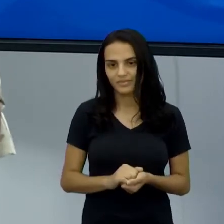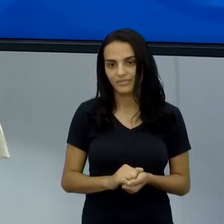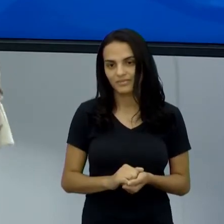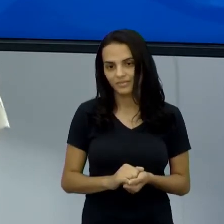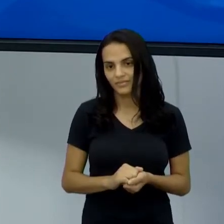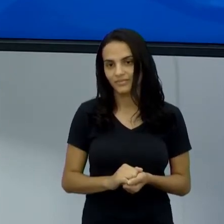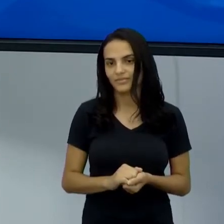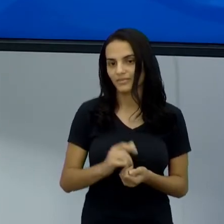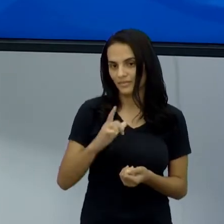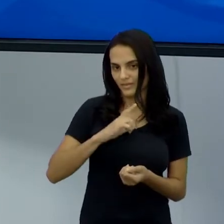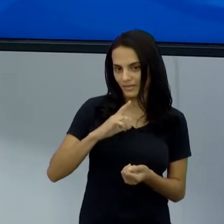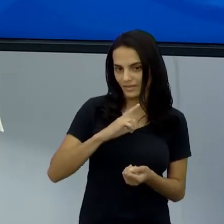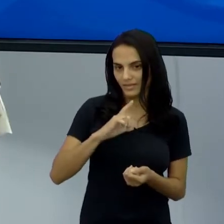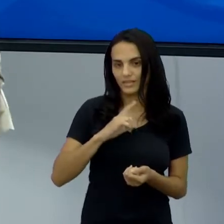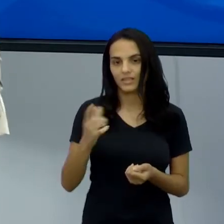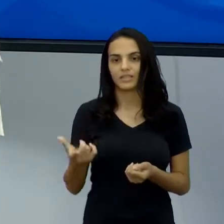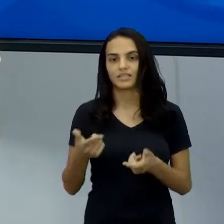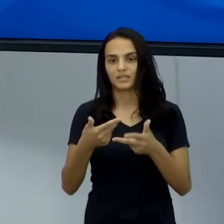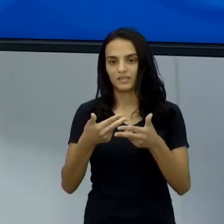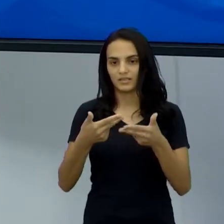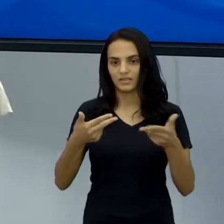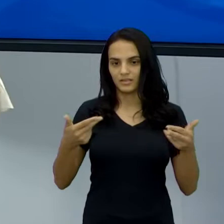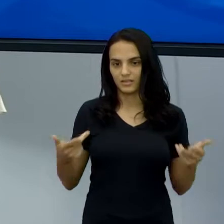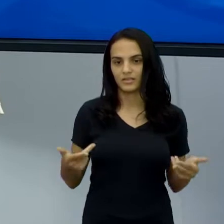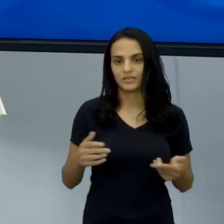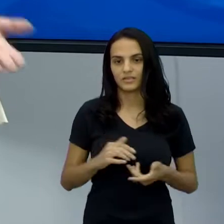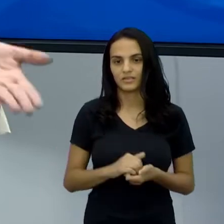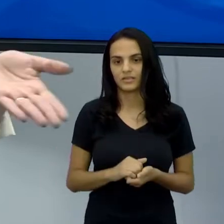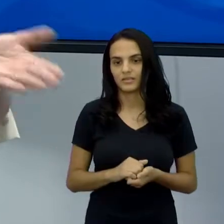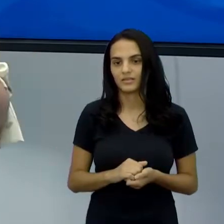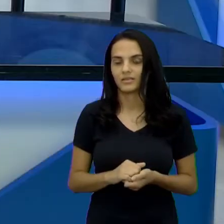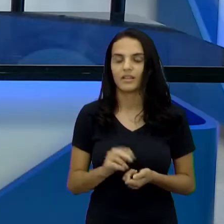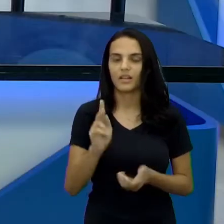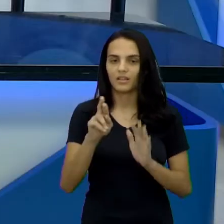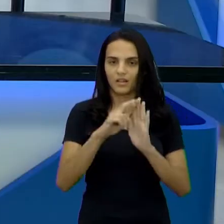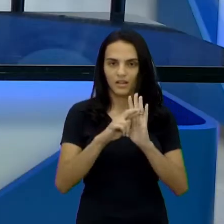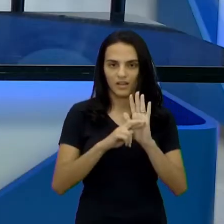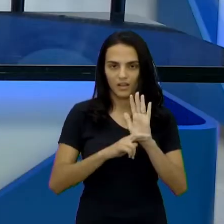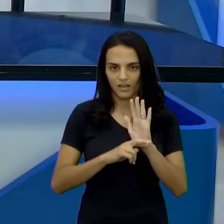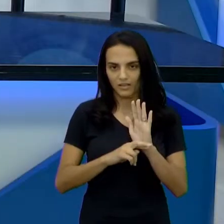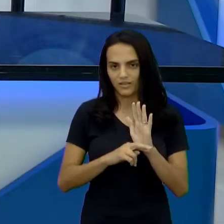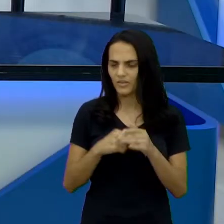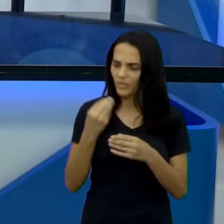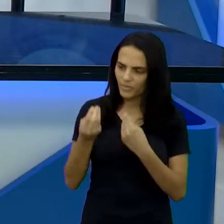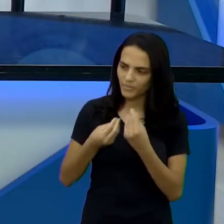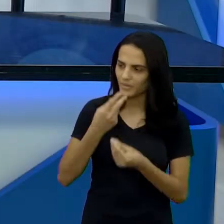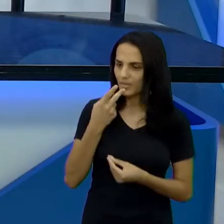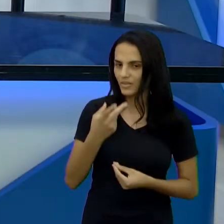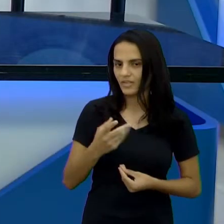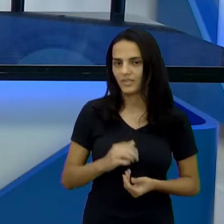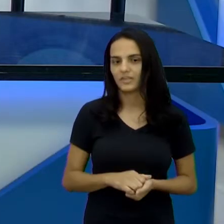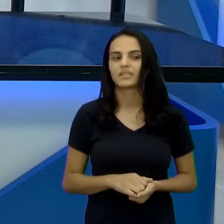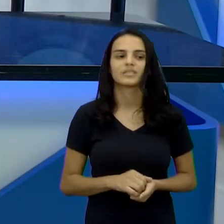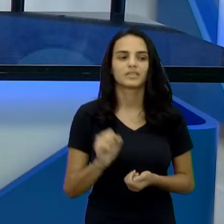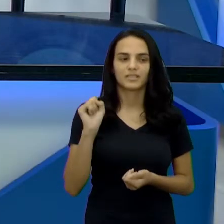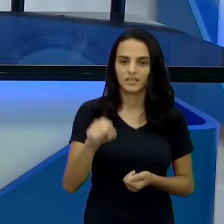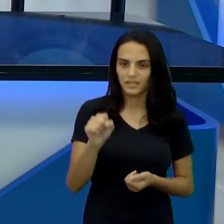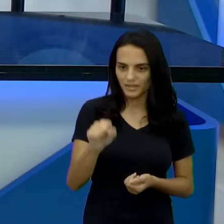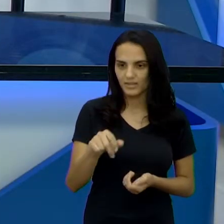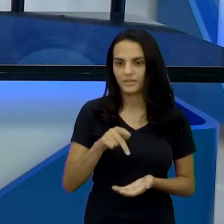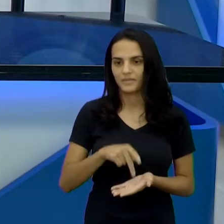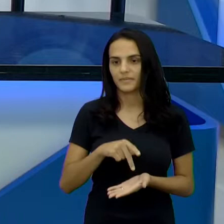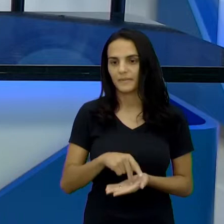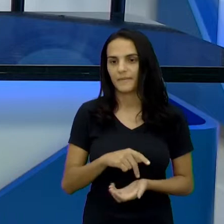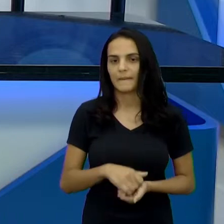Fidedignamente. Existem as coisas, as curvas fora da regra, da reta, como que fala mesmo? É, os pontos fora da curva. É isso aí que eu queria